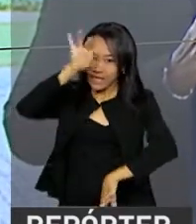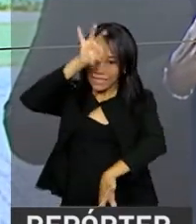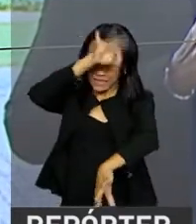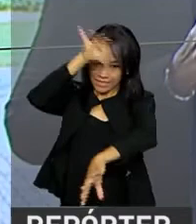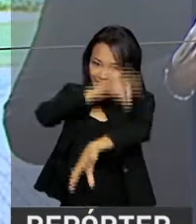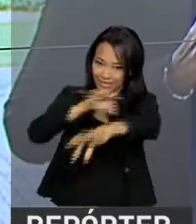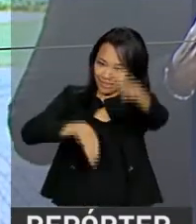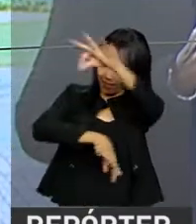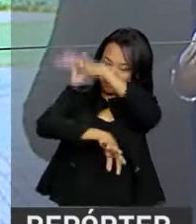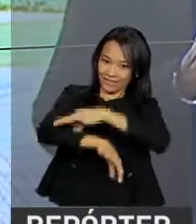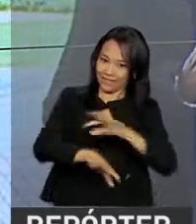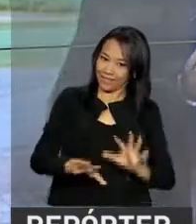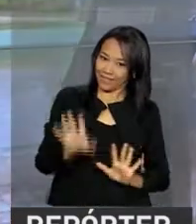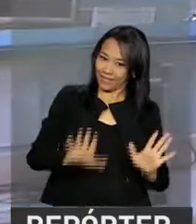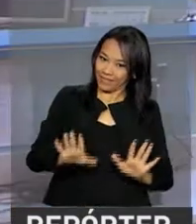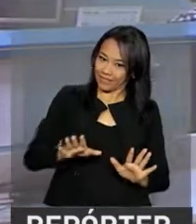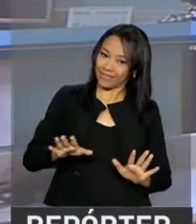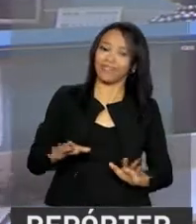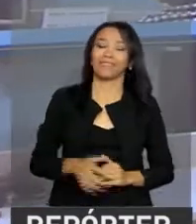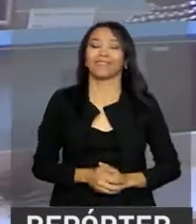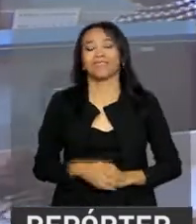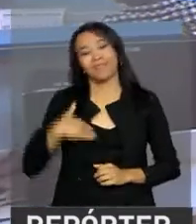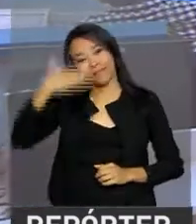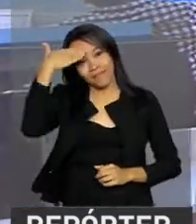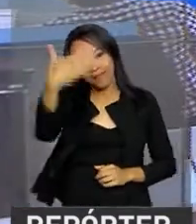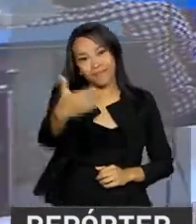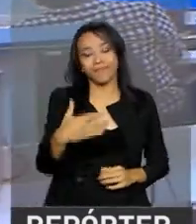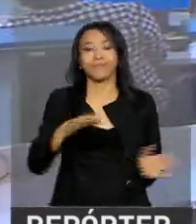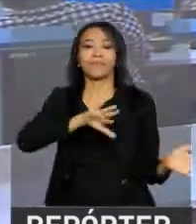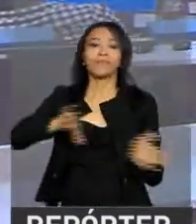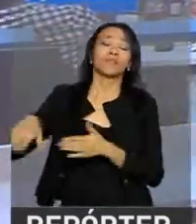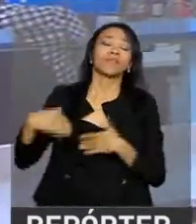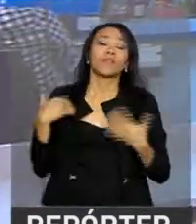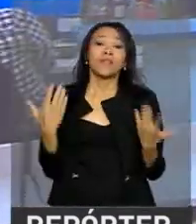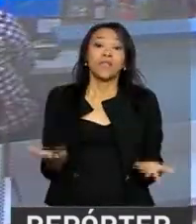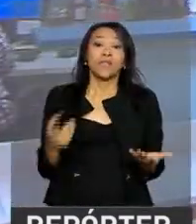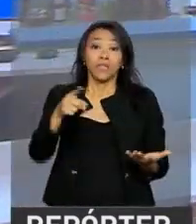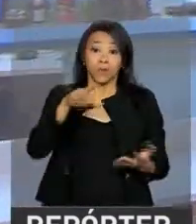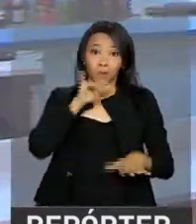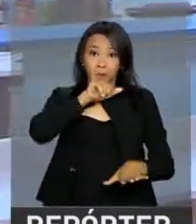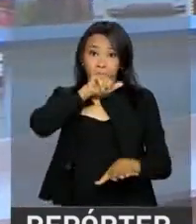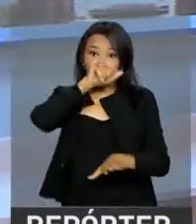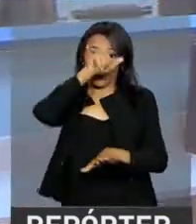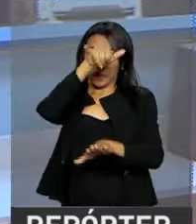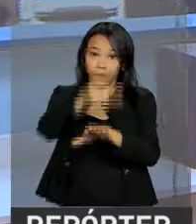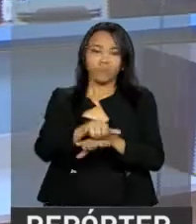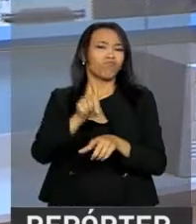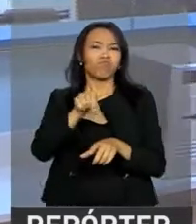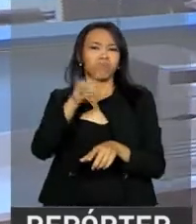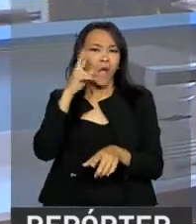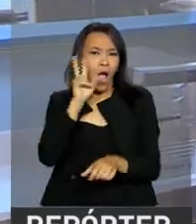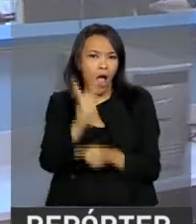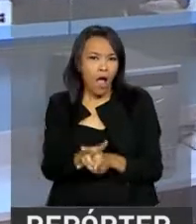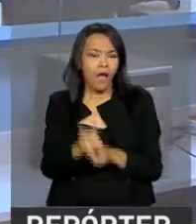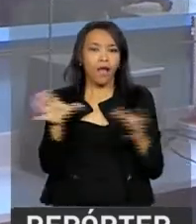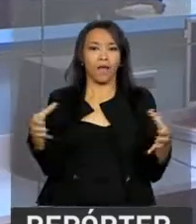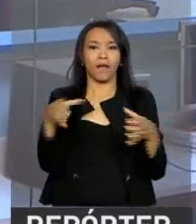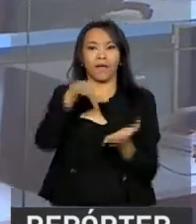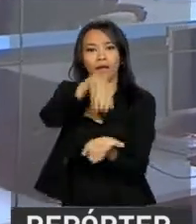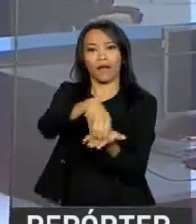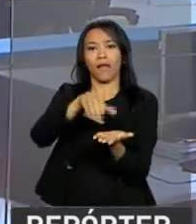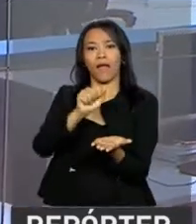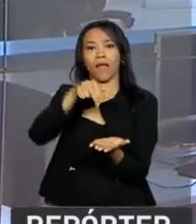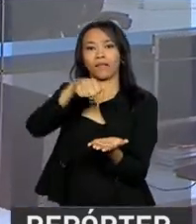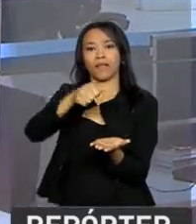muito obrigado e nos aeroportos a anac está de olho na prestação dos serviços das companhias aéreas